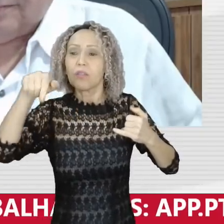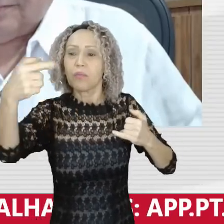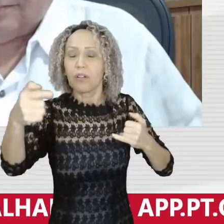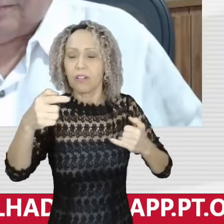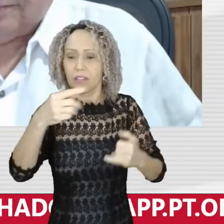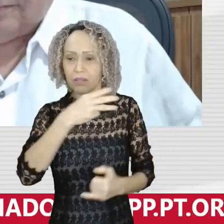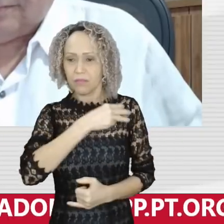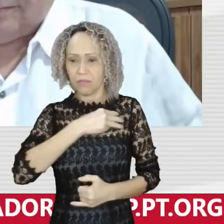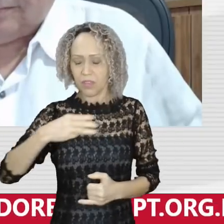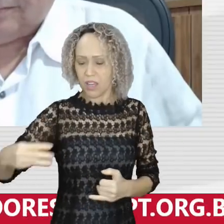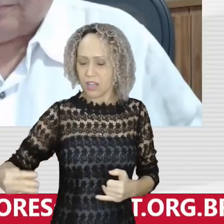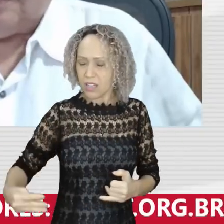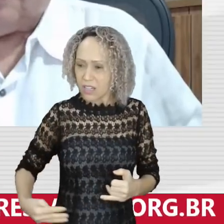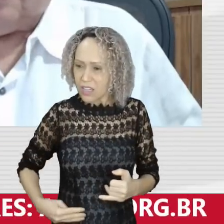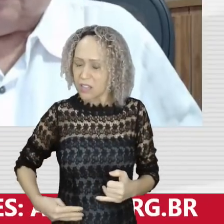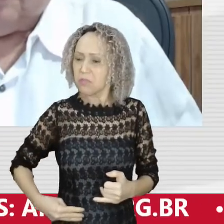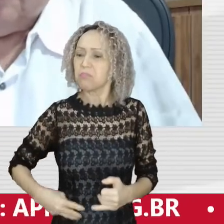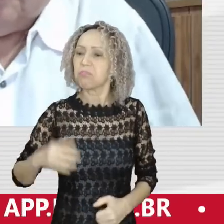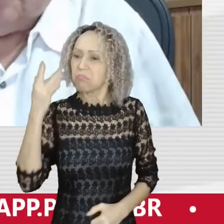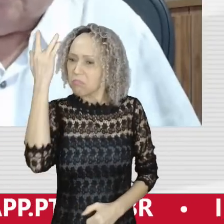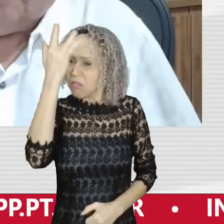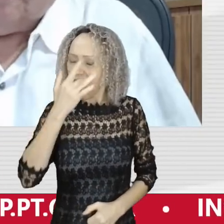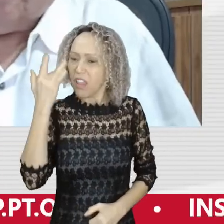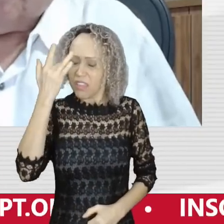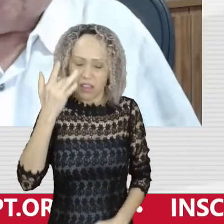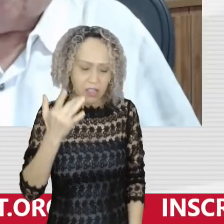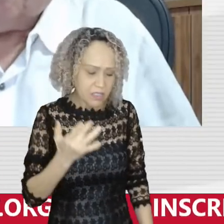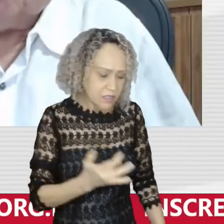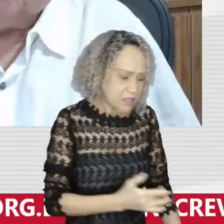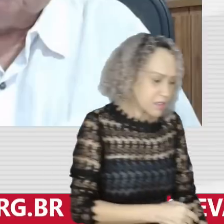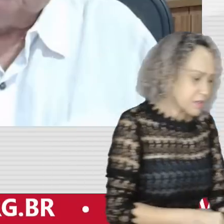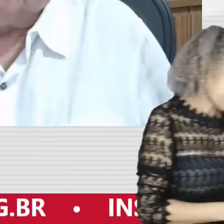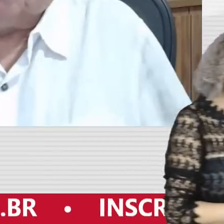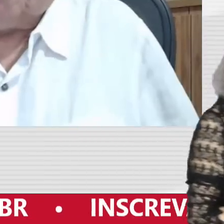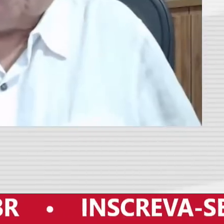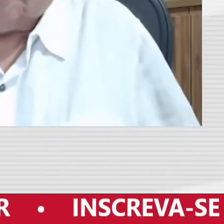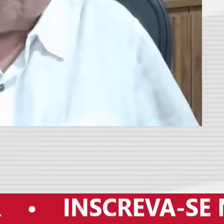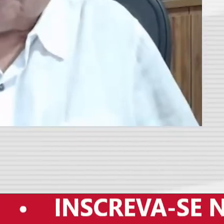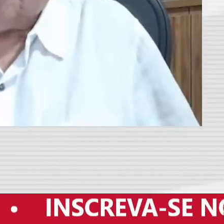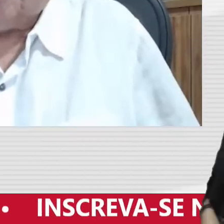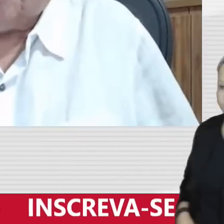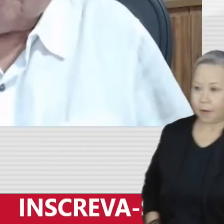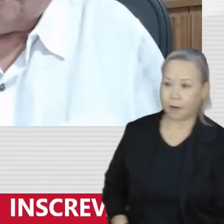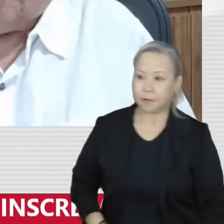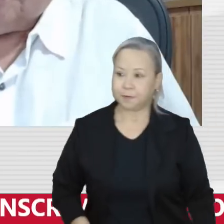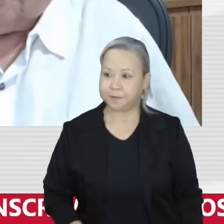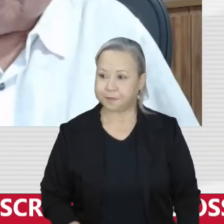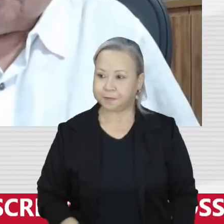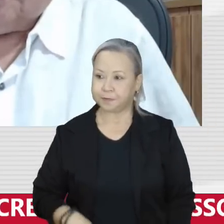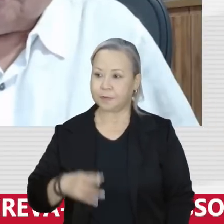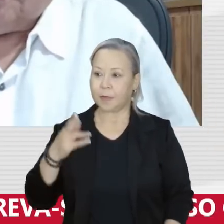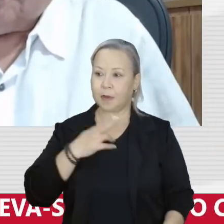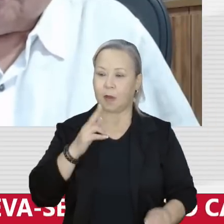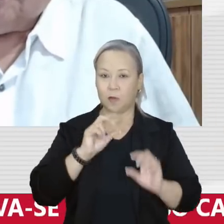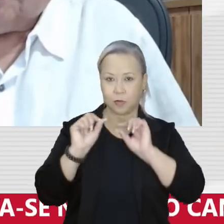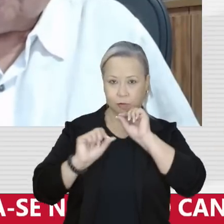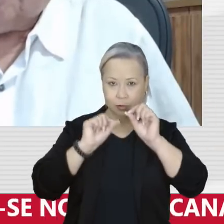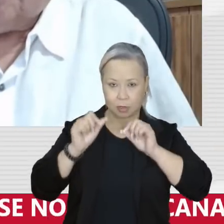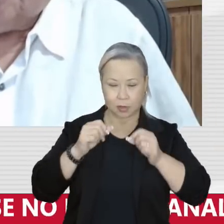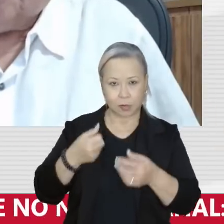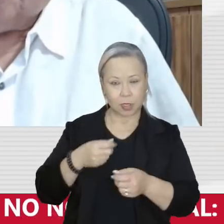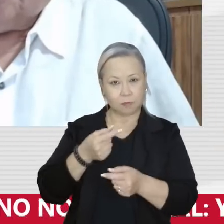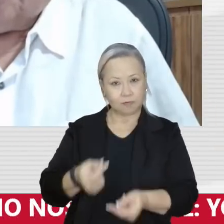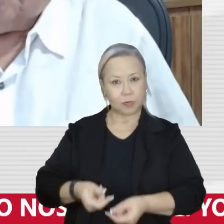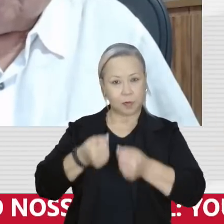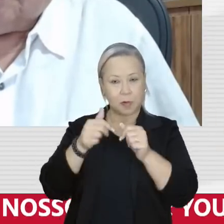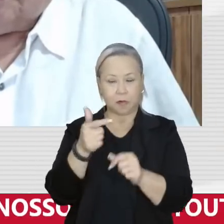ministro da Economia, o Haddad, quando ele fala que a urgência máxima a ir é uma reforma tributária. Não tem como